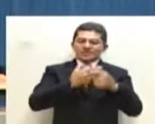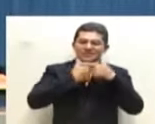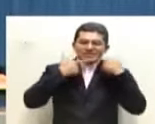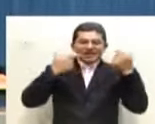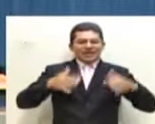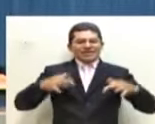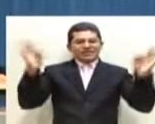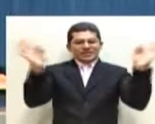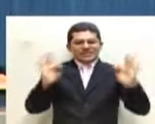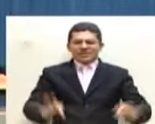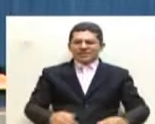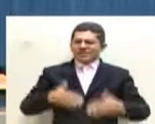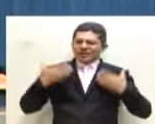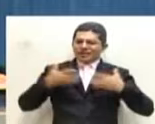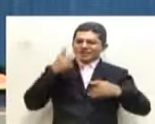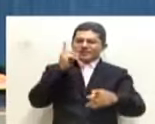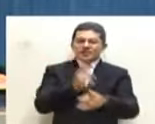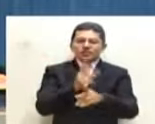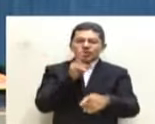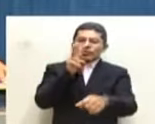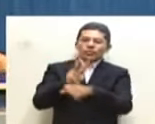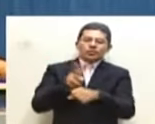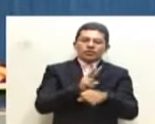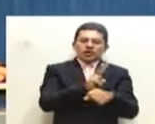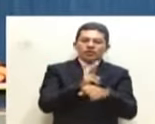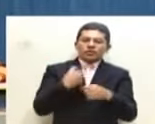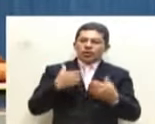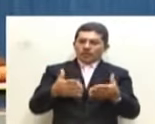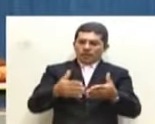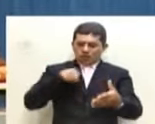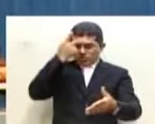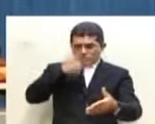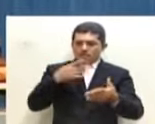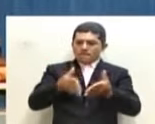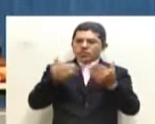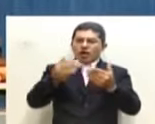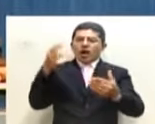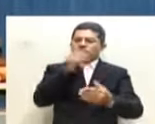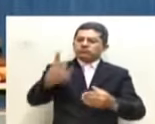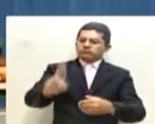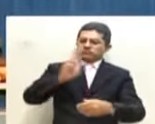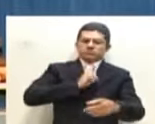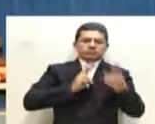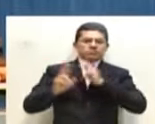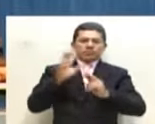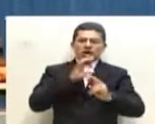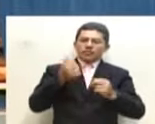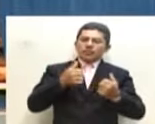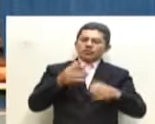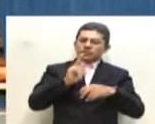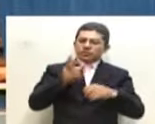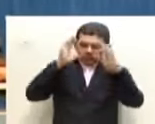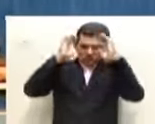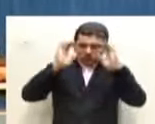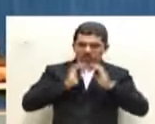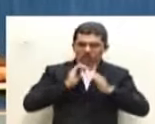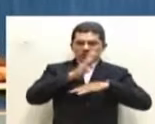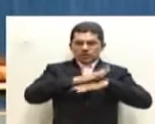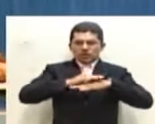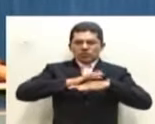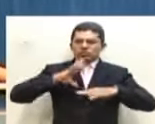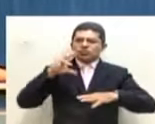atitudes diligentes, de cuidados com o que a gente pedia e, acima de tudo, com o respeito e carinho que eu recebi